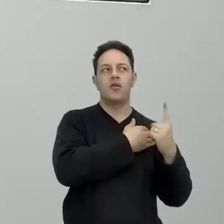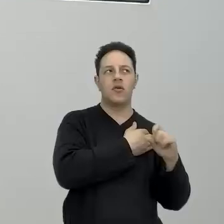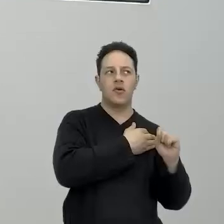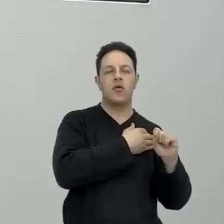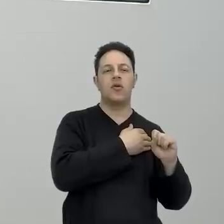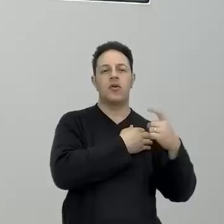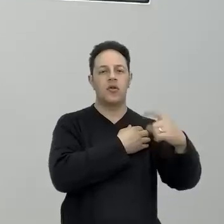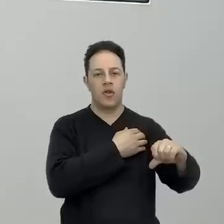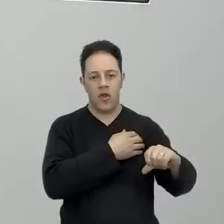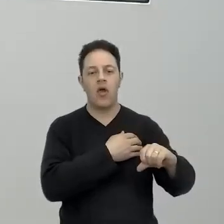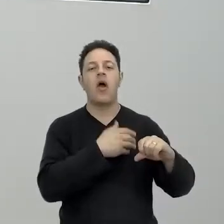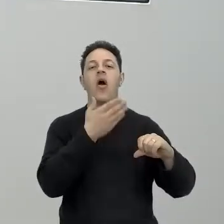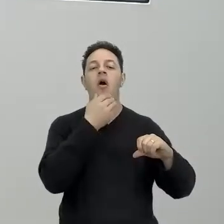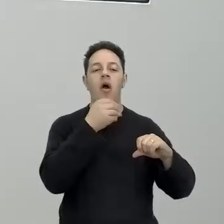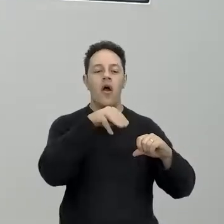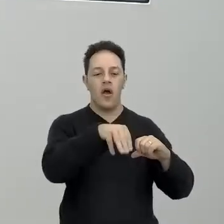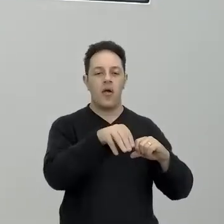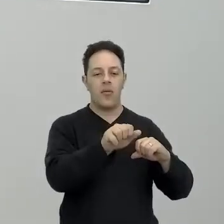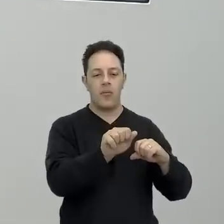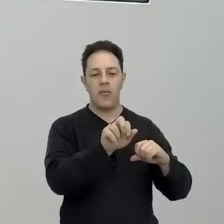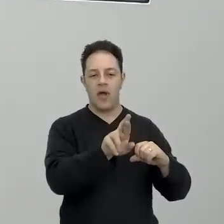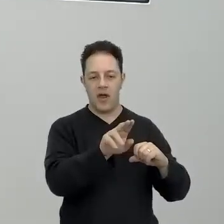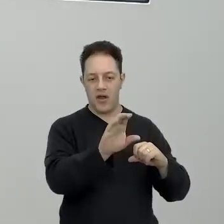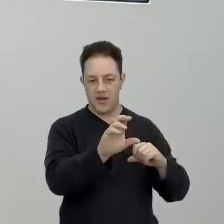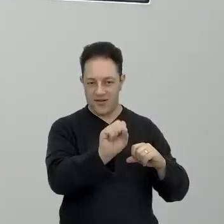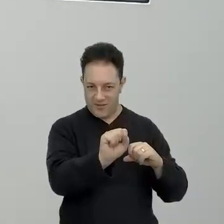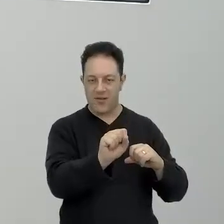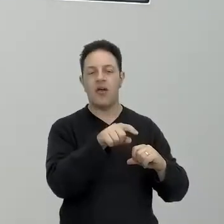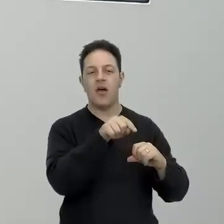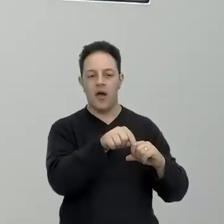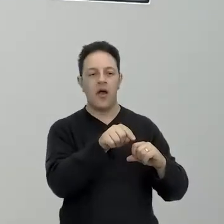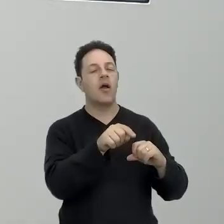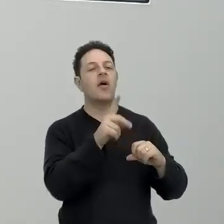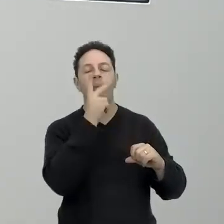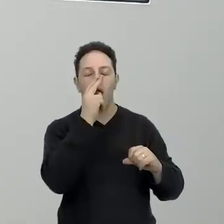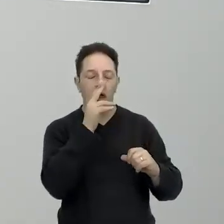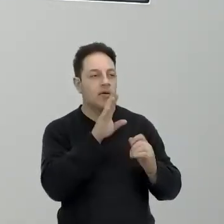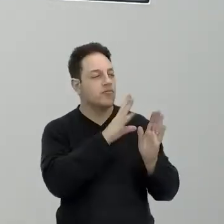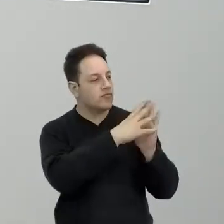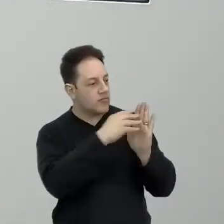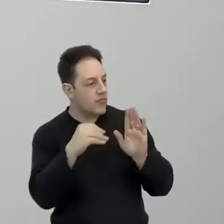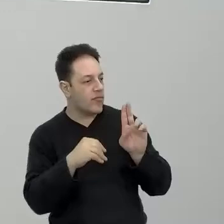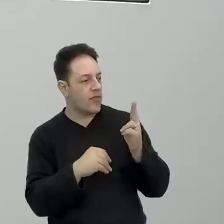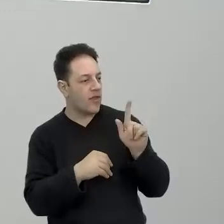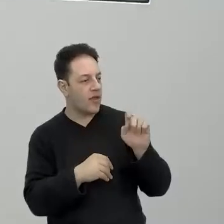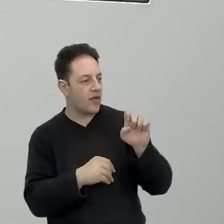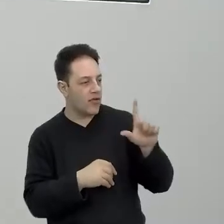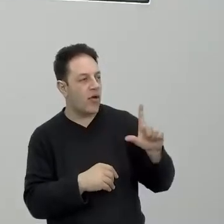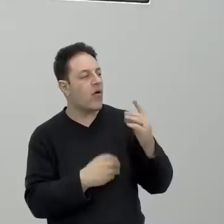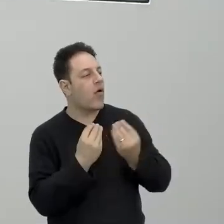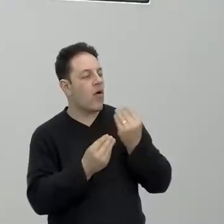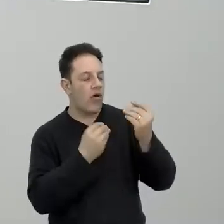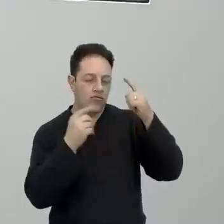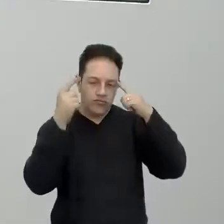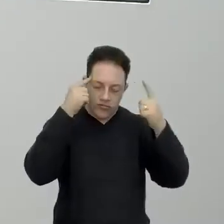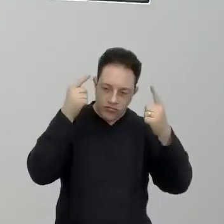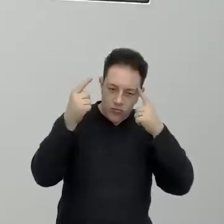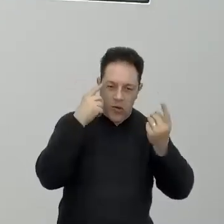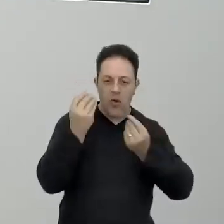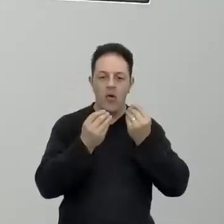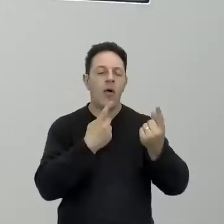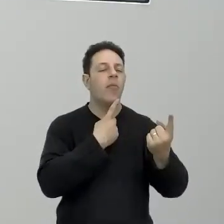anterior ao Marx, por exemplo. Marx que se inspirou no Hegel para pensar a questão da